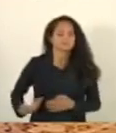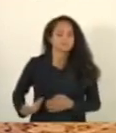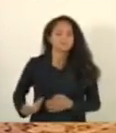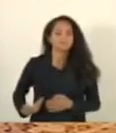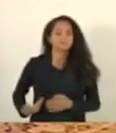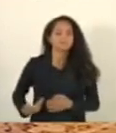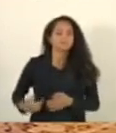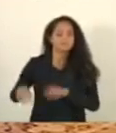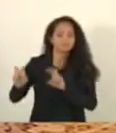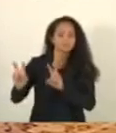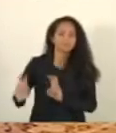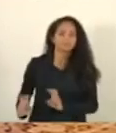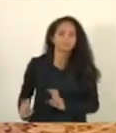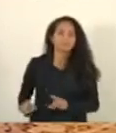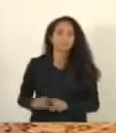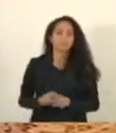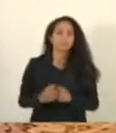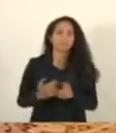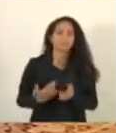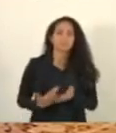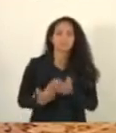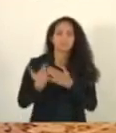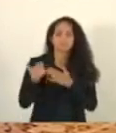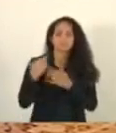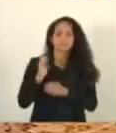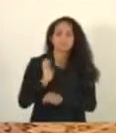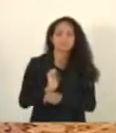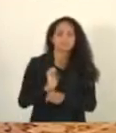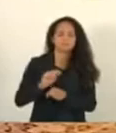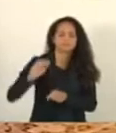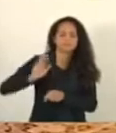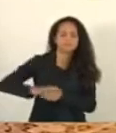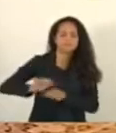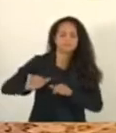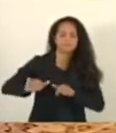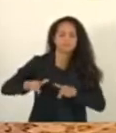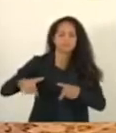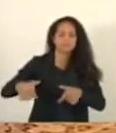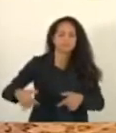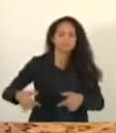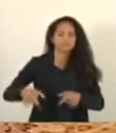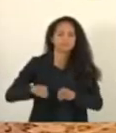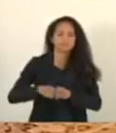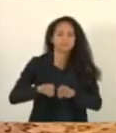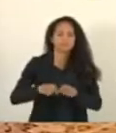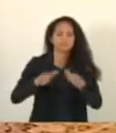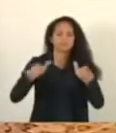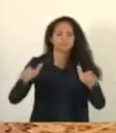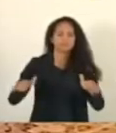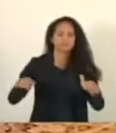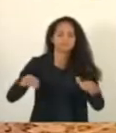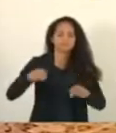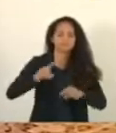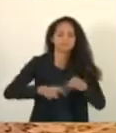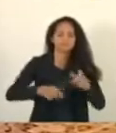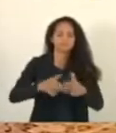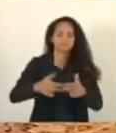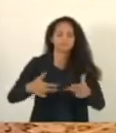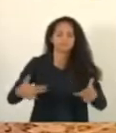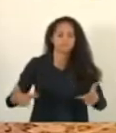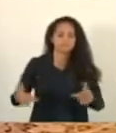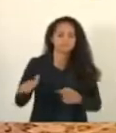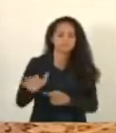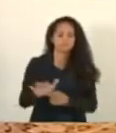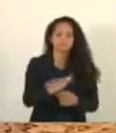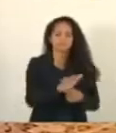a responsabilidade do Estado de tratar e ampliar os seus equipamentos, como os CRAS,